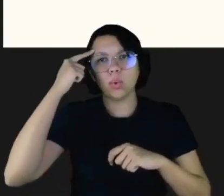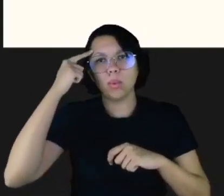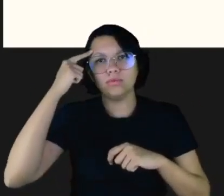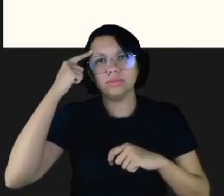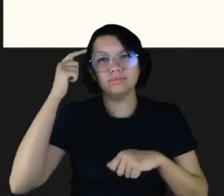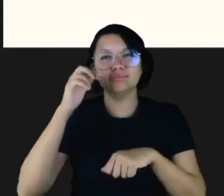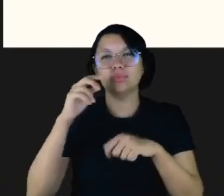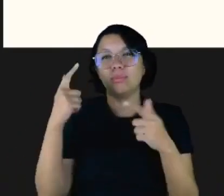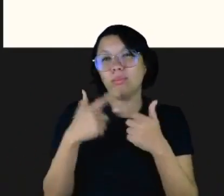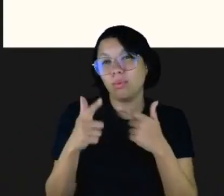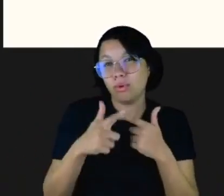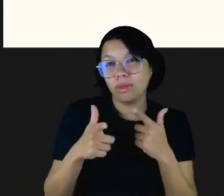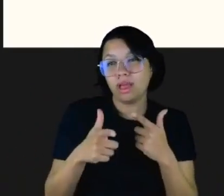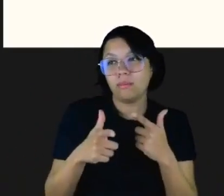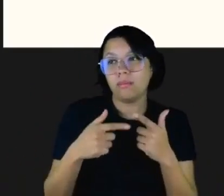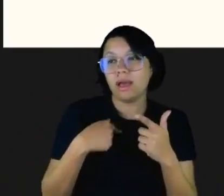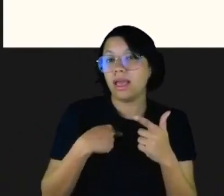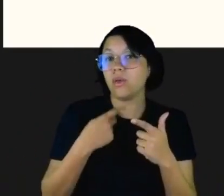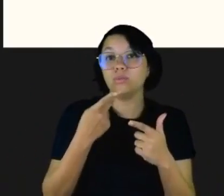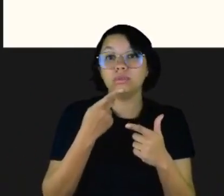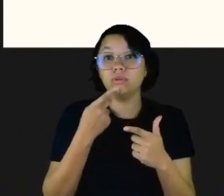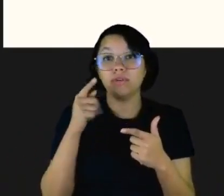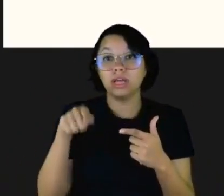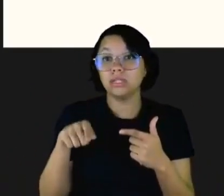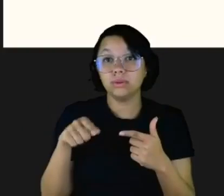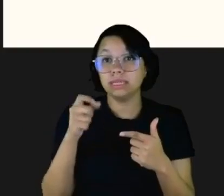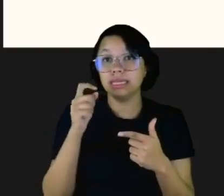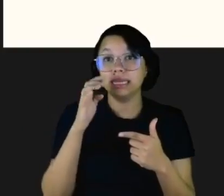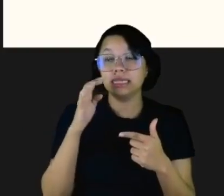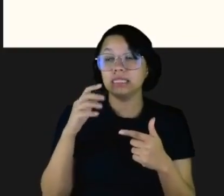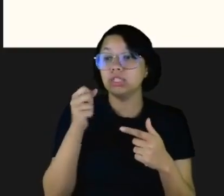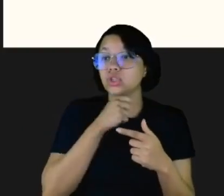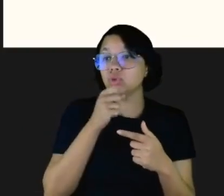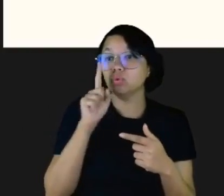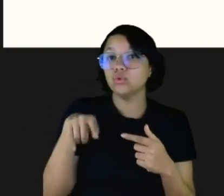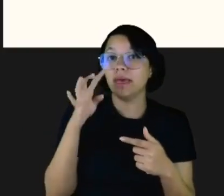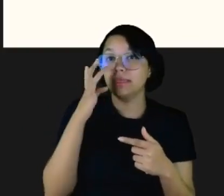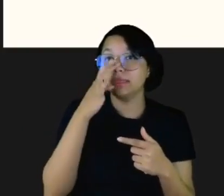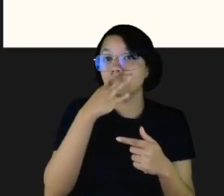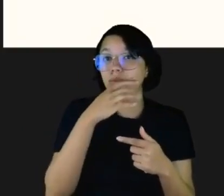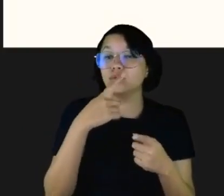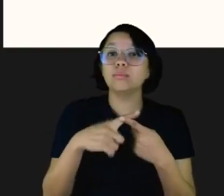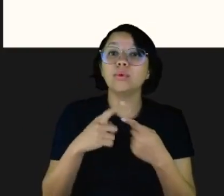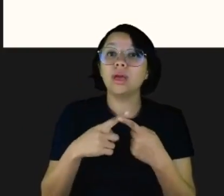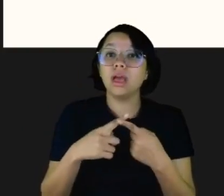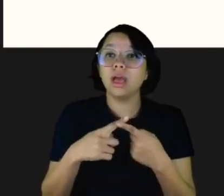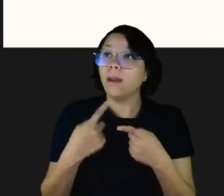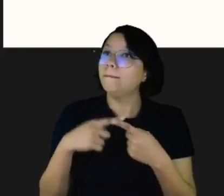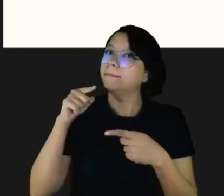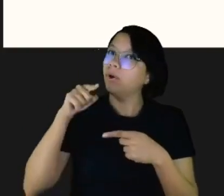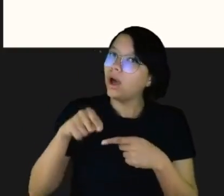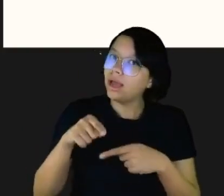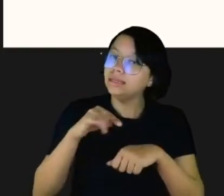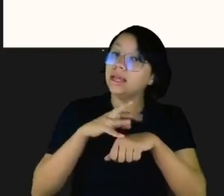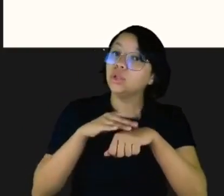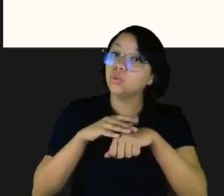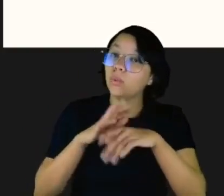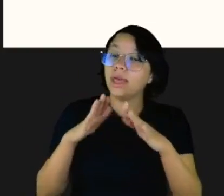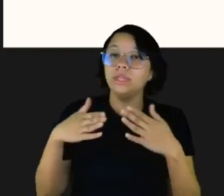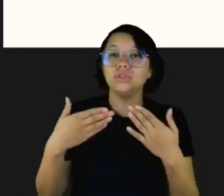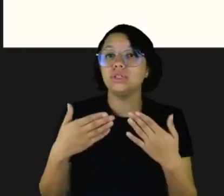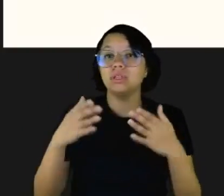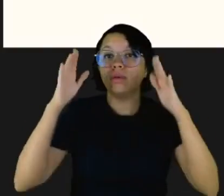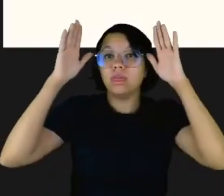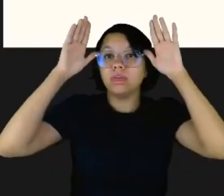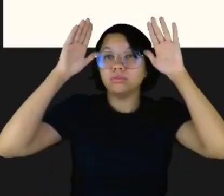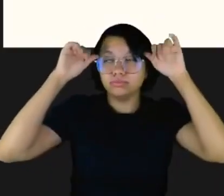comprometida. Eu não falo que esse idoso é teimoso. Por quê? Porque ele está doente. Então, é aquele idoso com